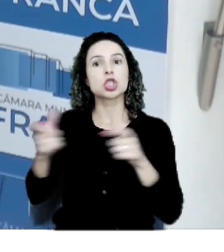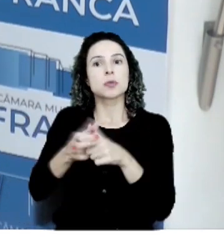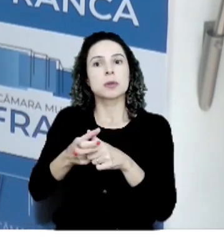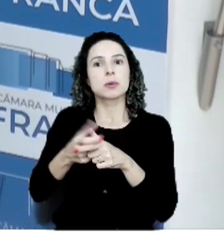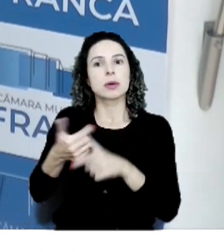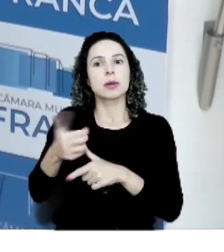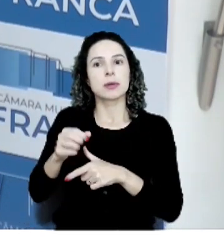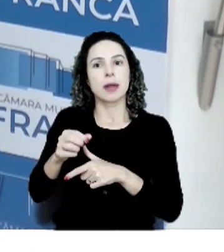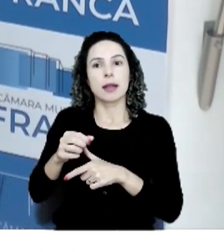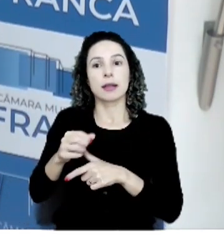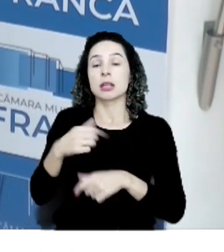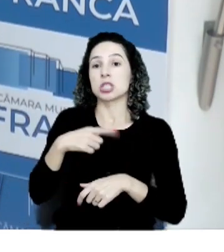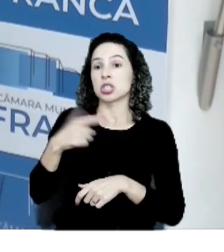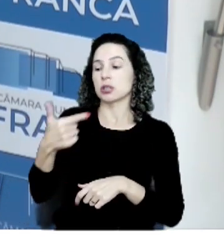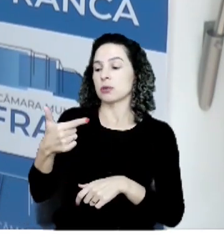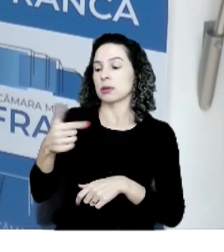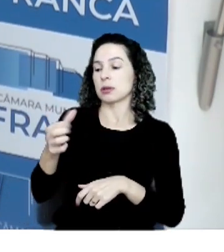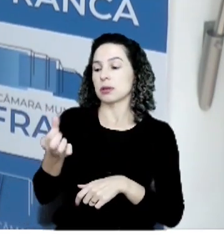tinha 260,